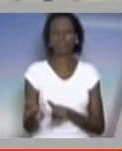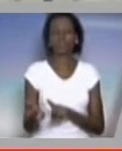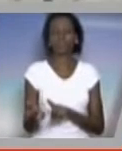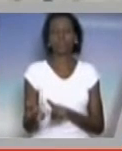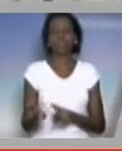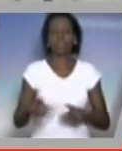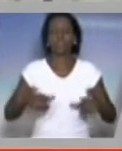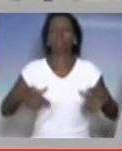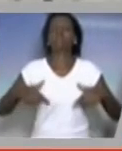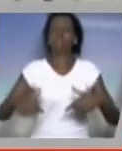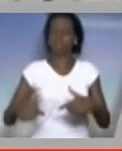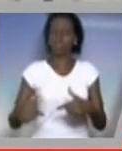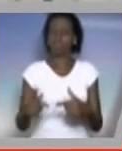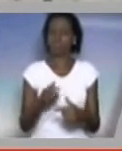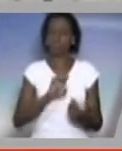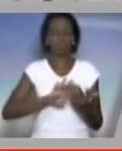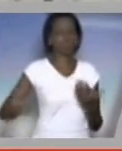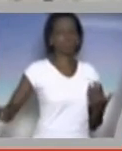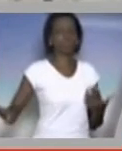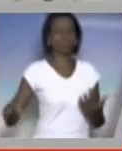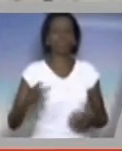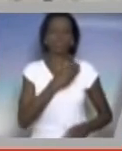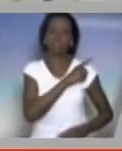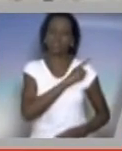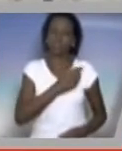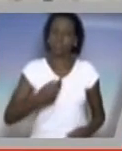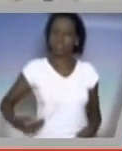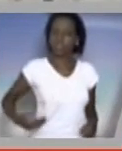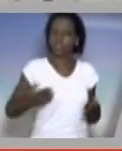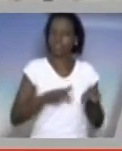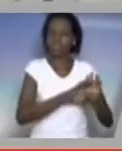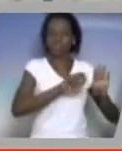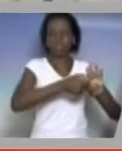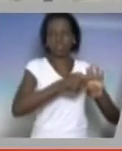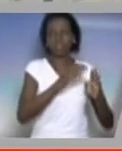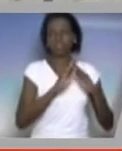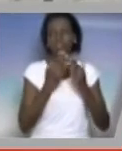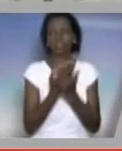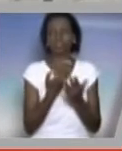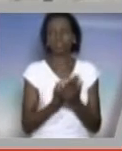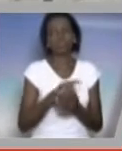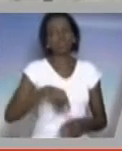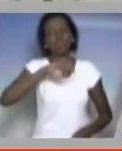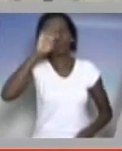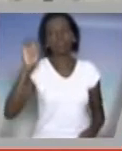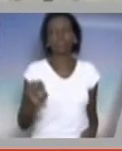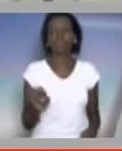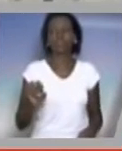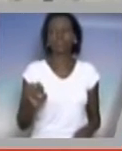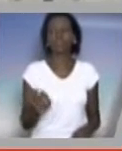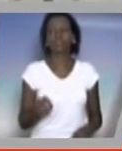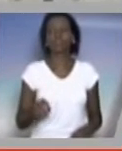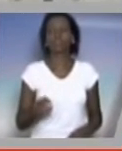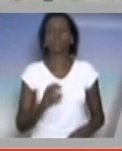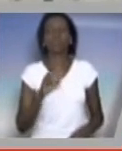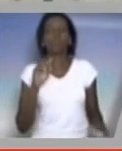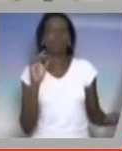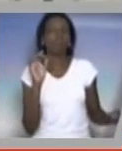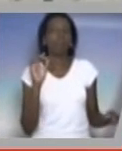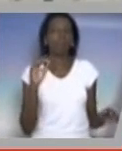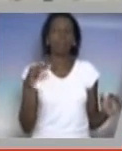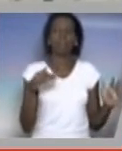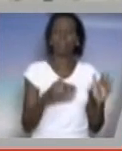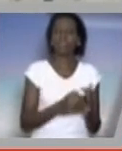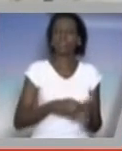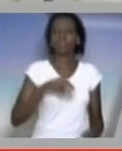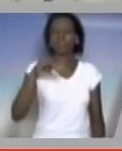essa atitude nefasta do governador de fechar escolas no nosso Estado. Até mesmo o Ministério Público,